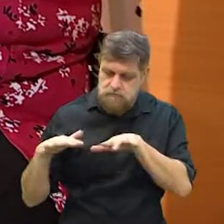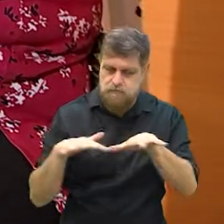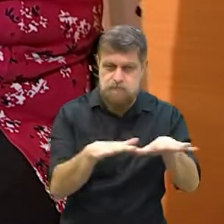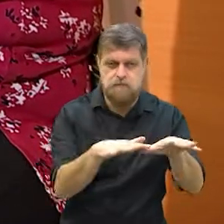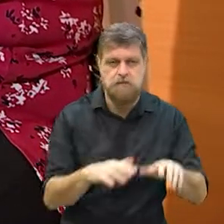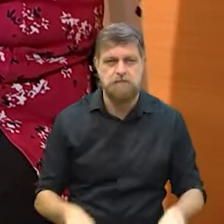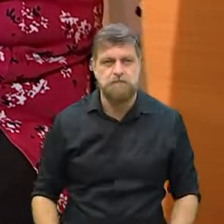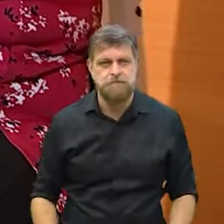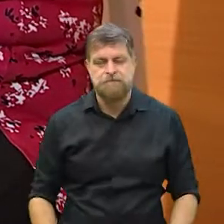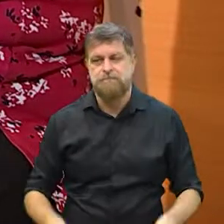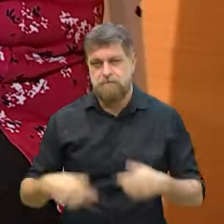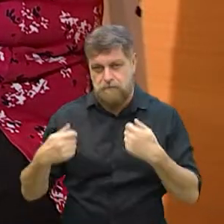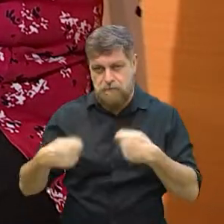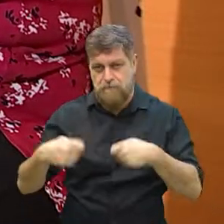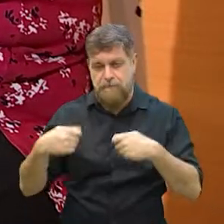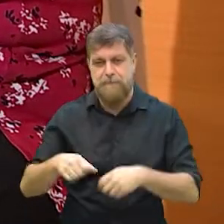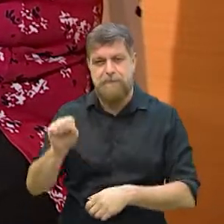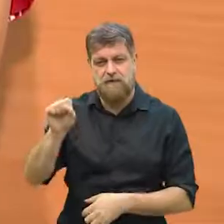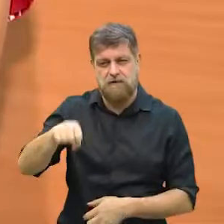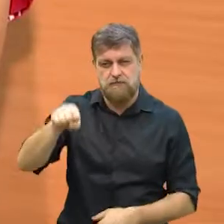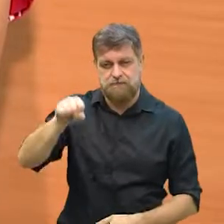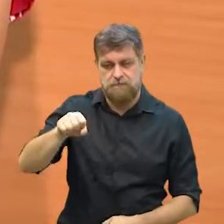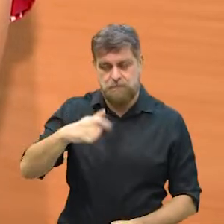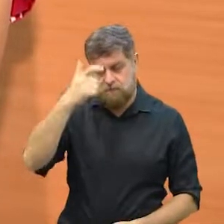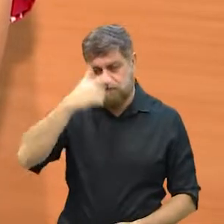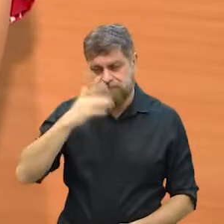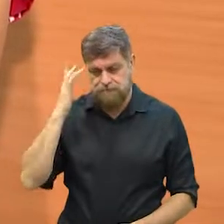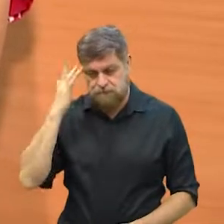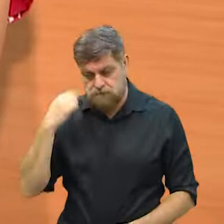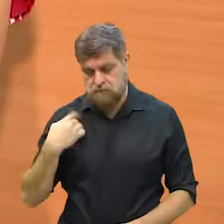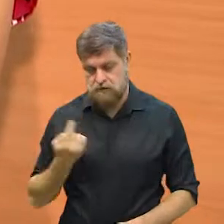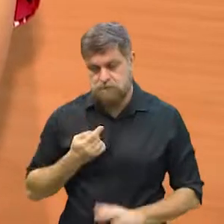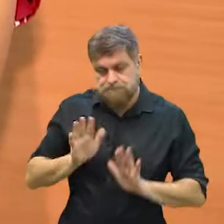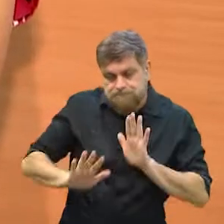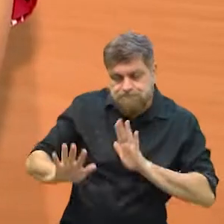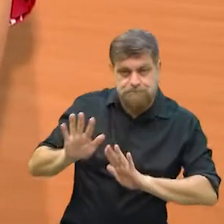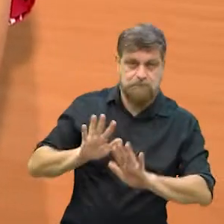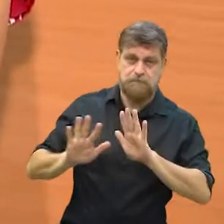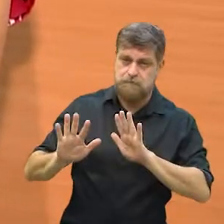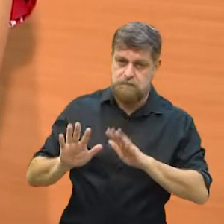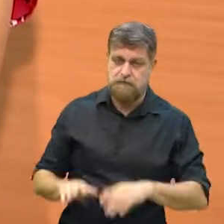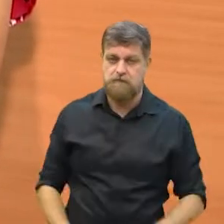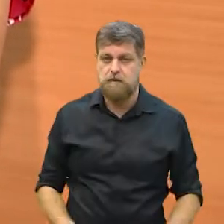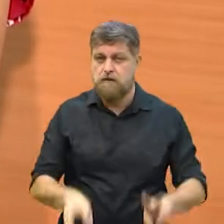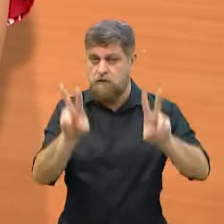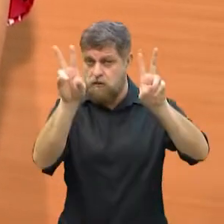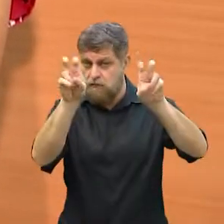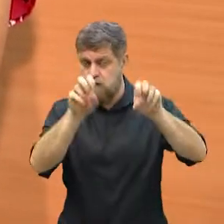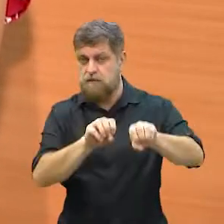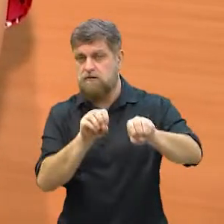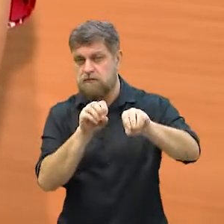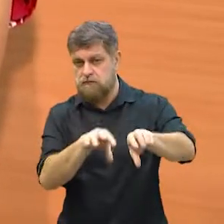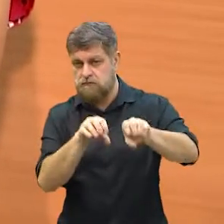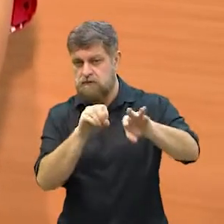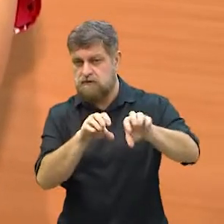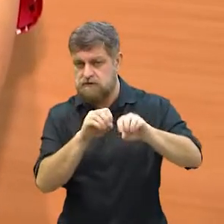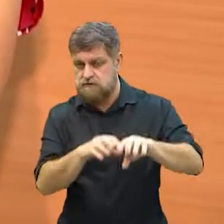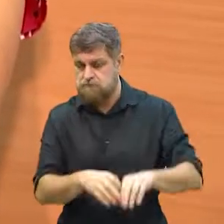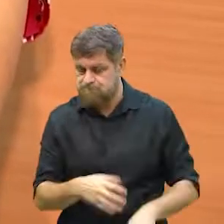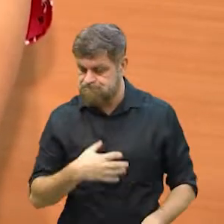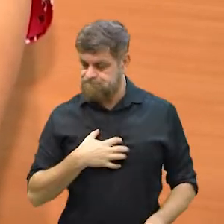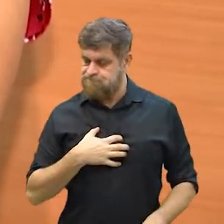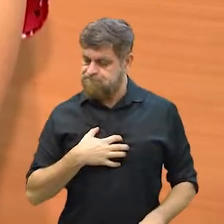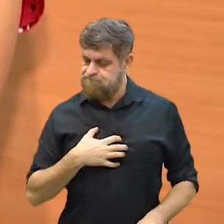alunos, buscar eles. É preciso, eu acho que a gente precisa ter muito cautela com relação ao tema da educação, é um tema